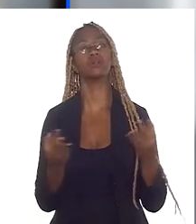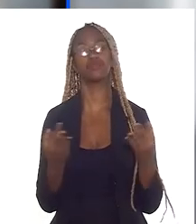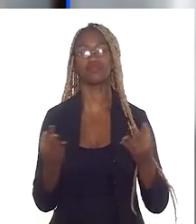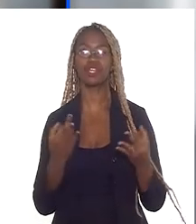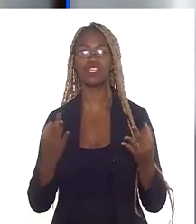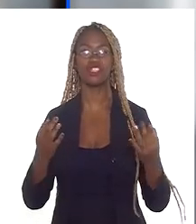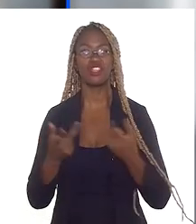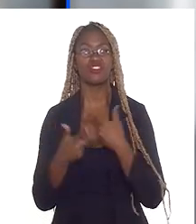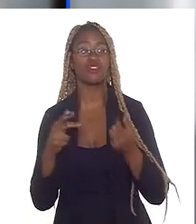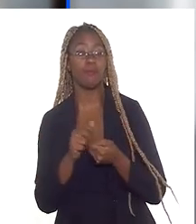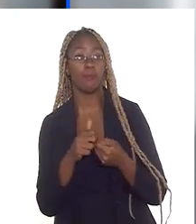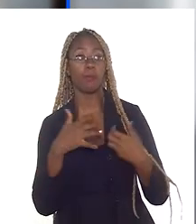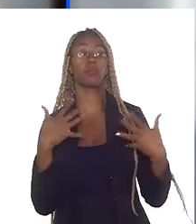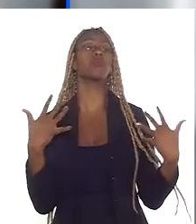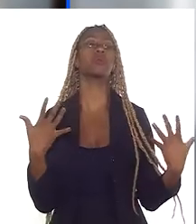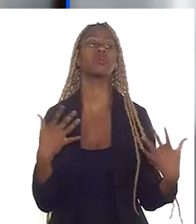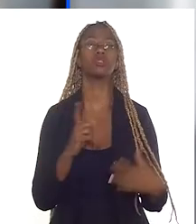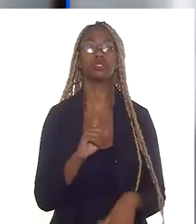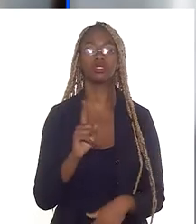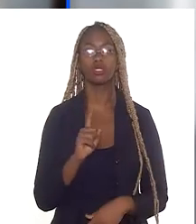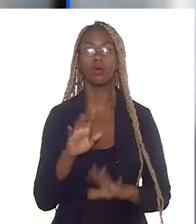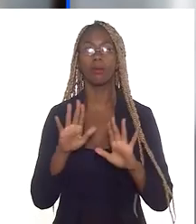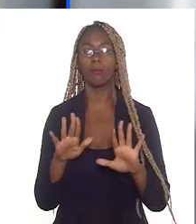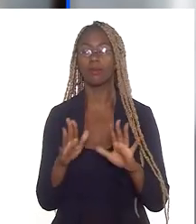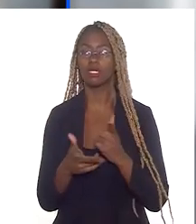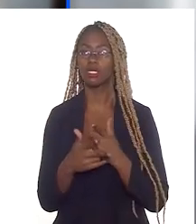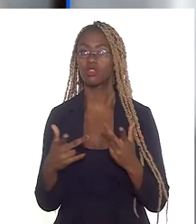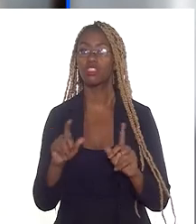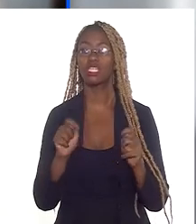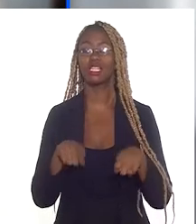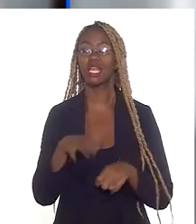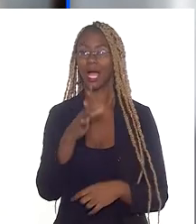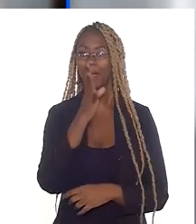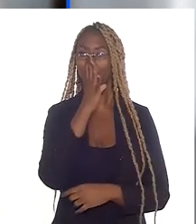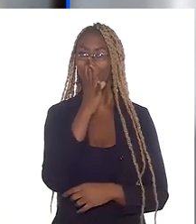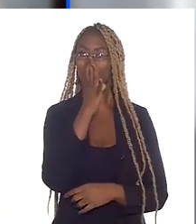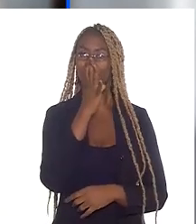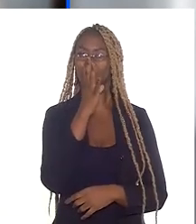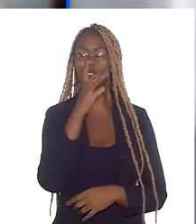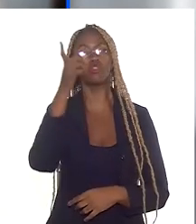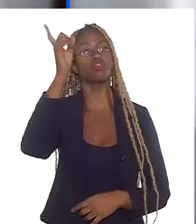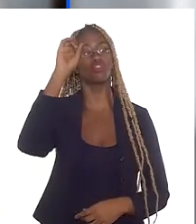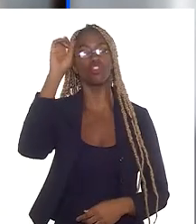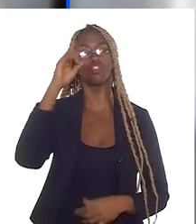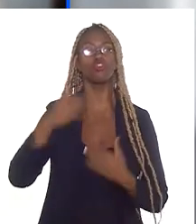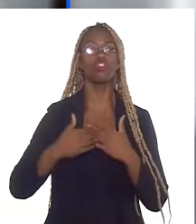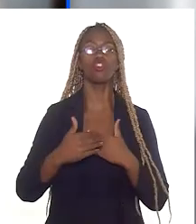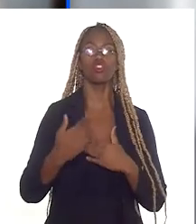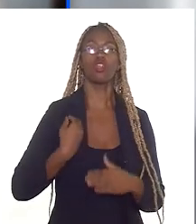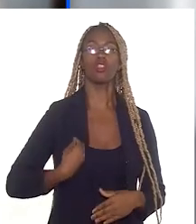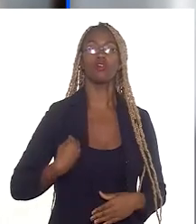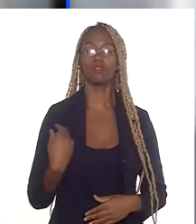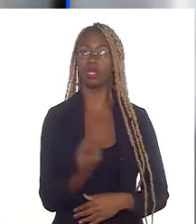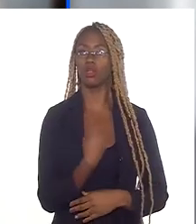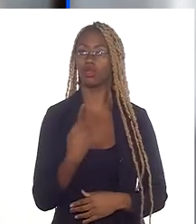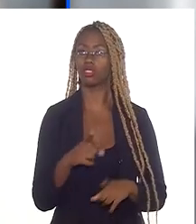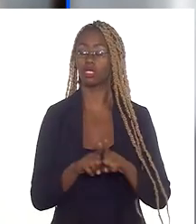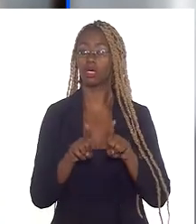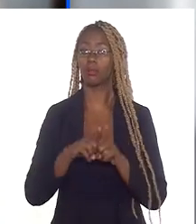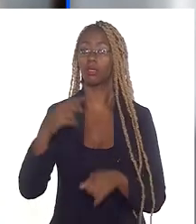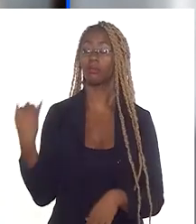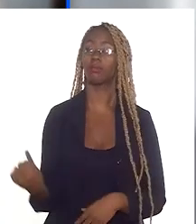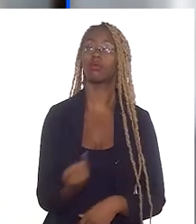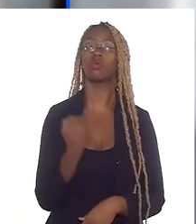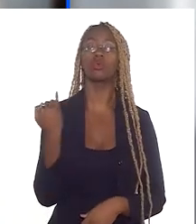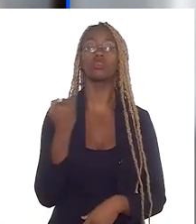extraordinário não é sobre os grandes acontecimentos da vida é sobre aquilo que a gente consegue apre e no dia a dia da